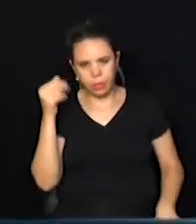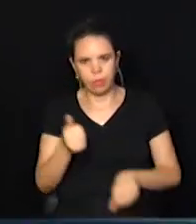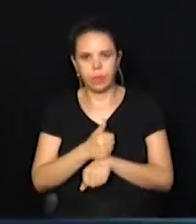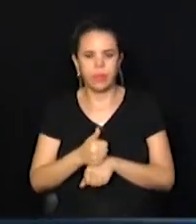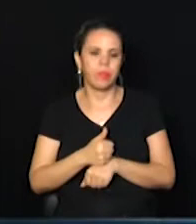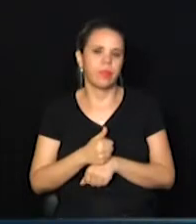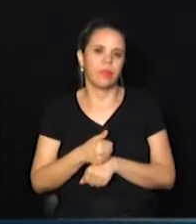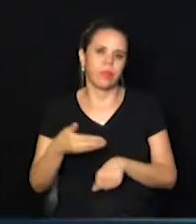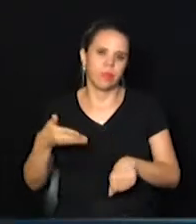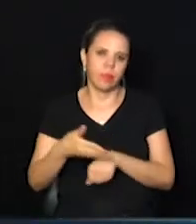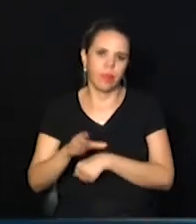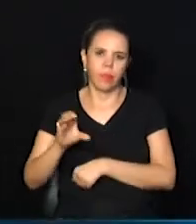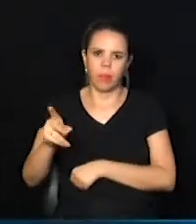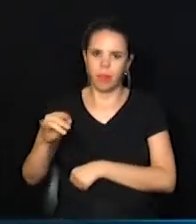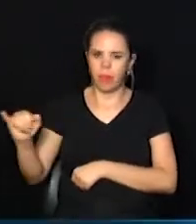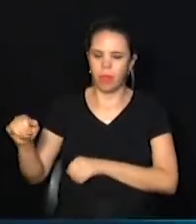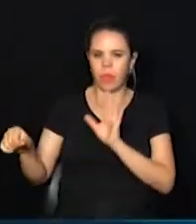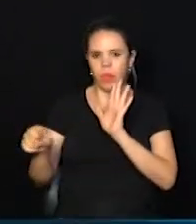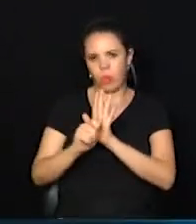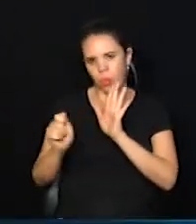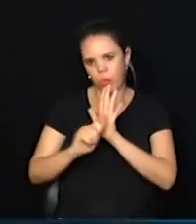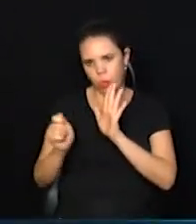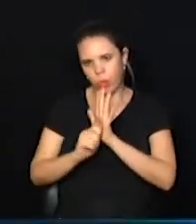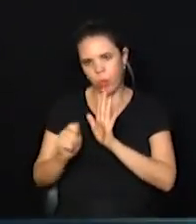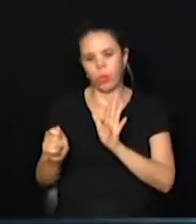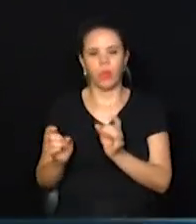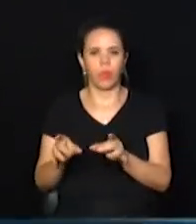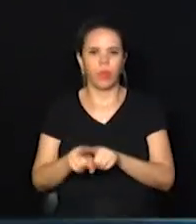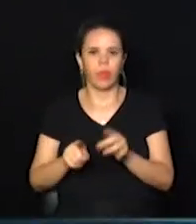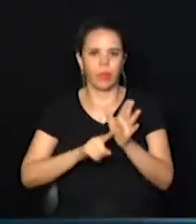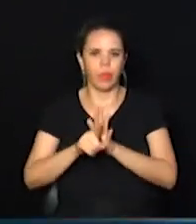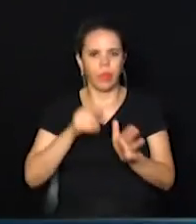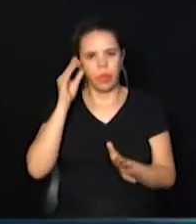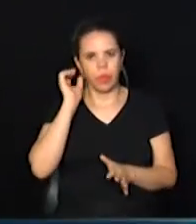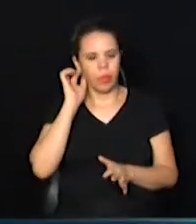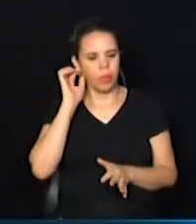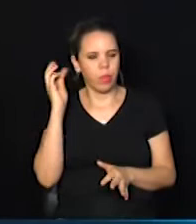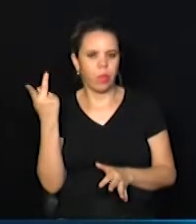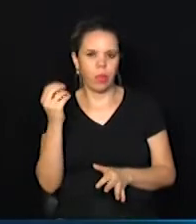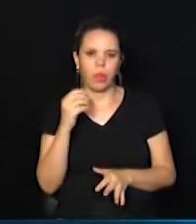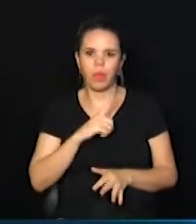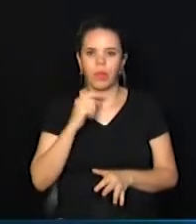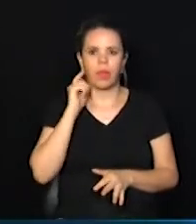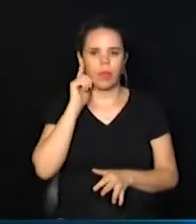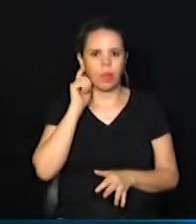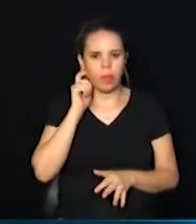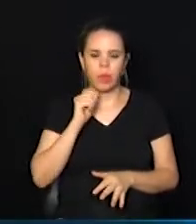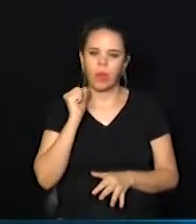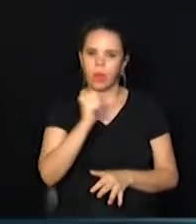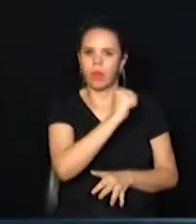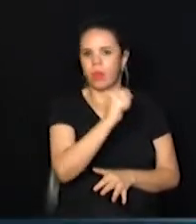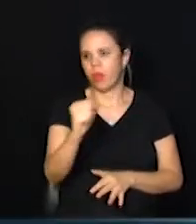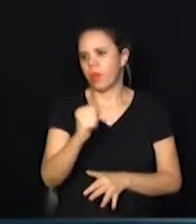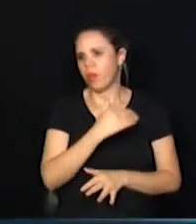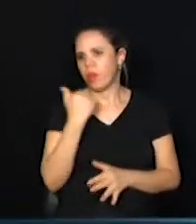pública envolvidos com CPI do narcotráfico que passaram a atuar na investigação do caso Toninho. Tivemos situação de chacina, não